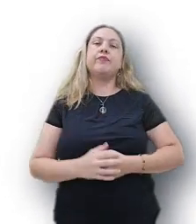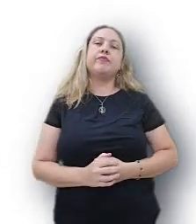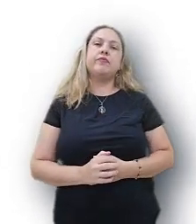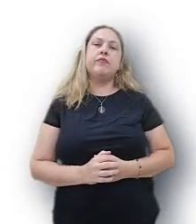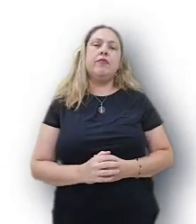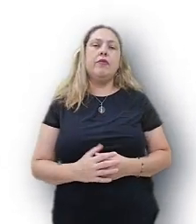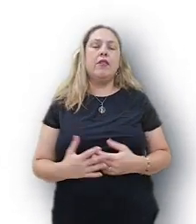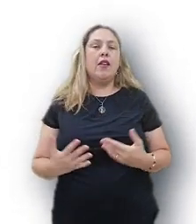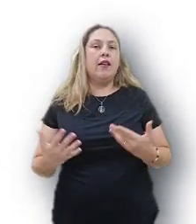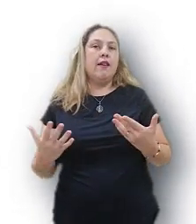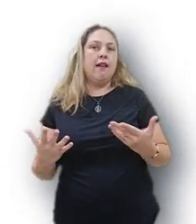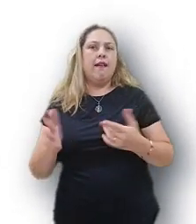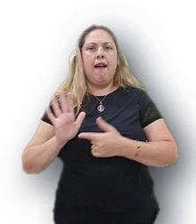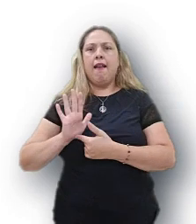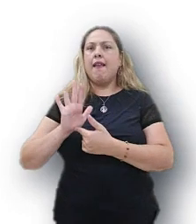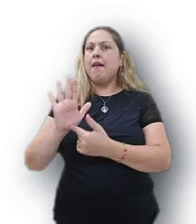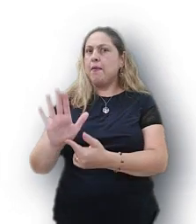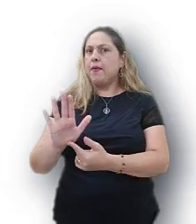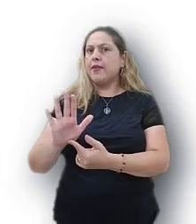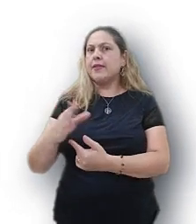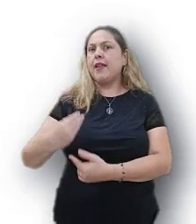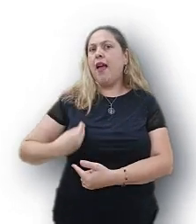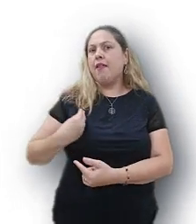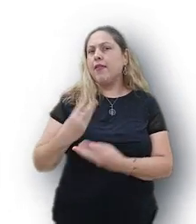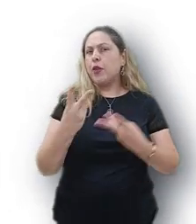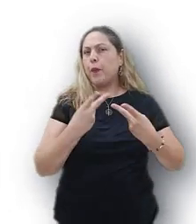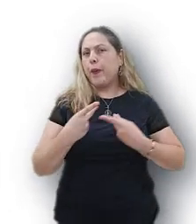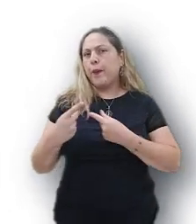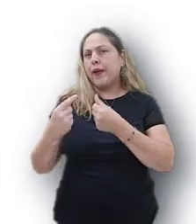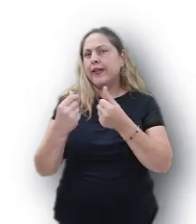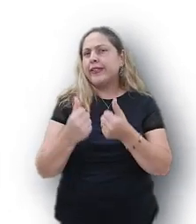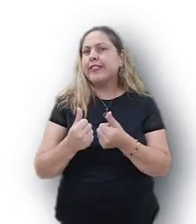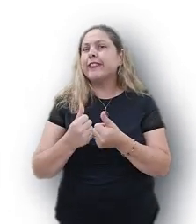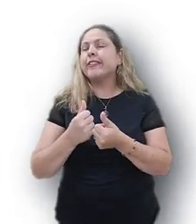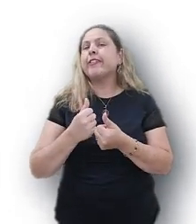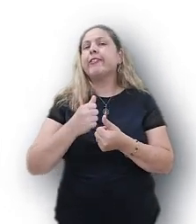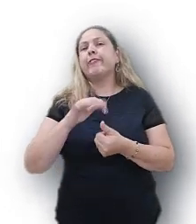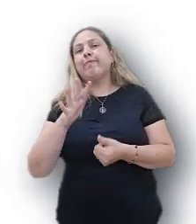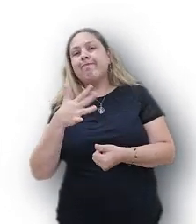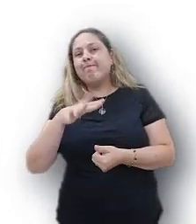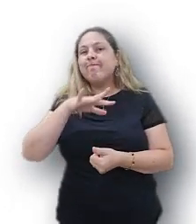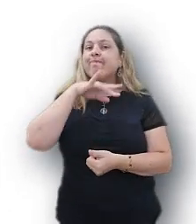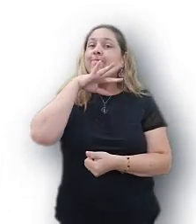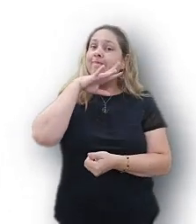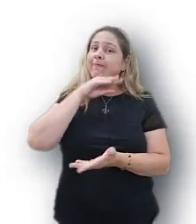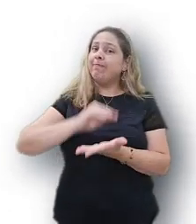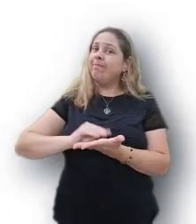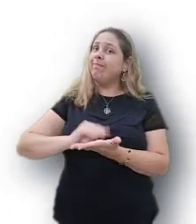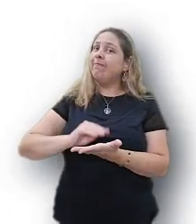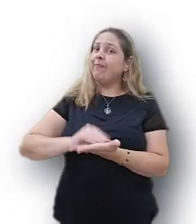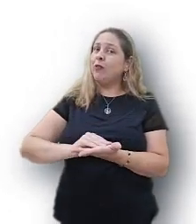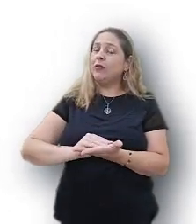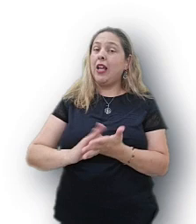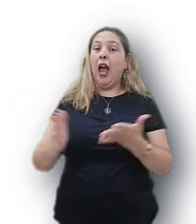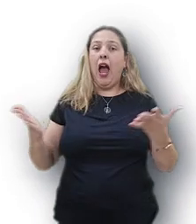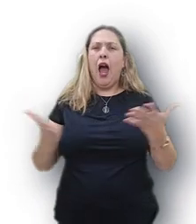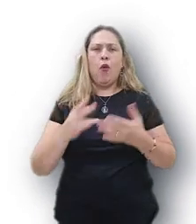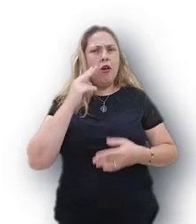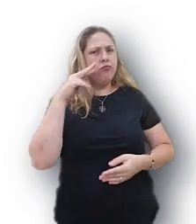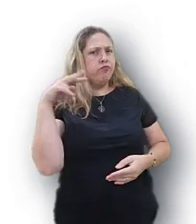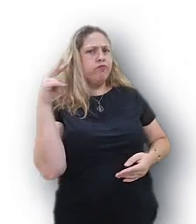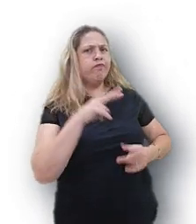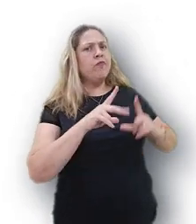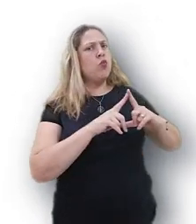uma alta taxa de mortalidade ao longo do envelhecimento da população, o que evidencia a precariedade